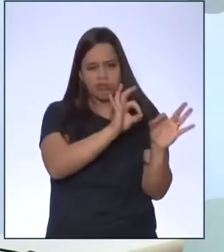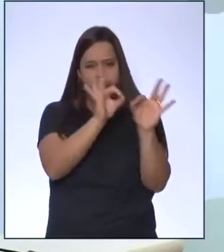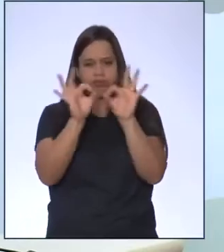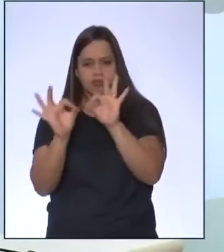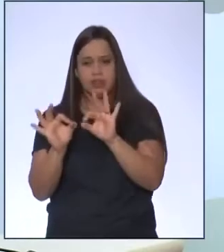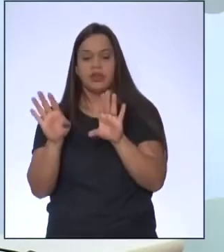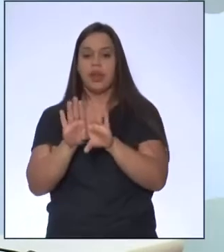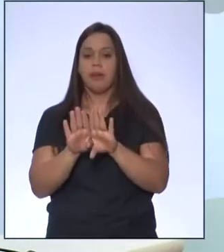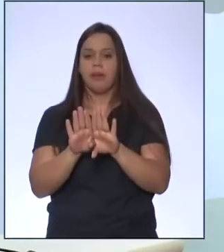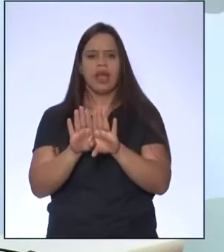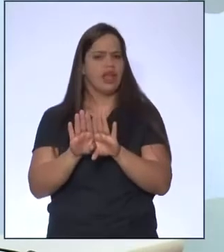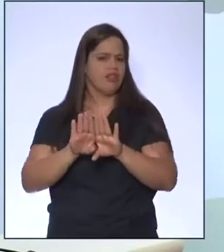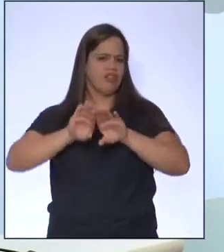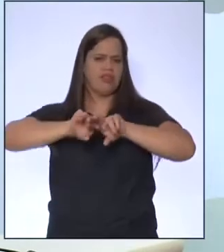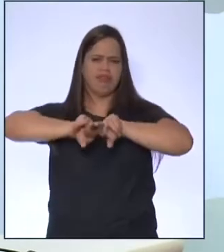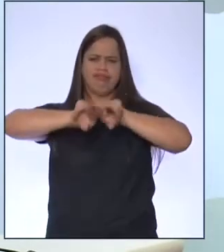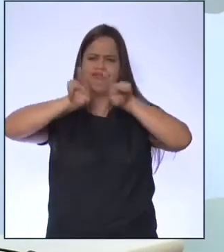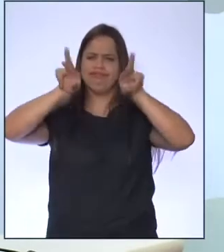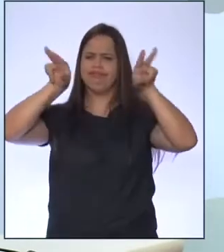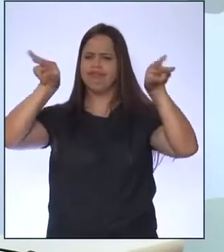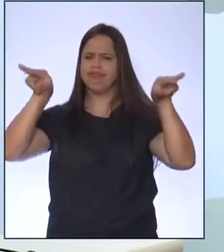de tantas outras